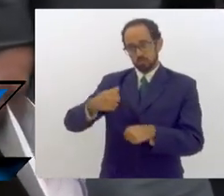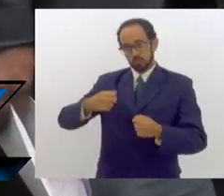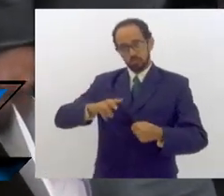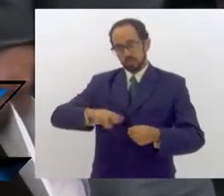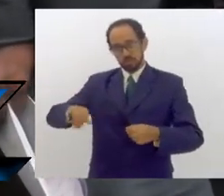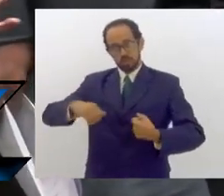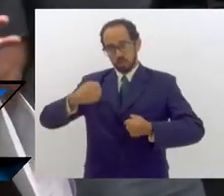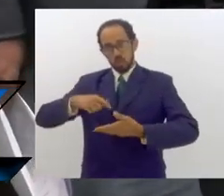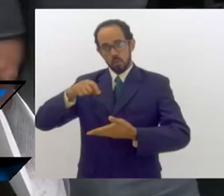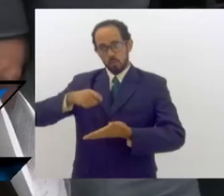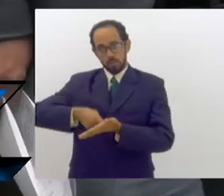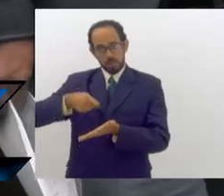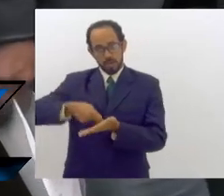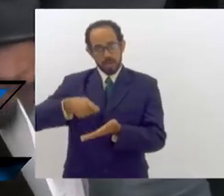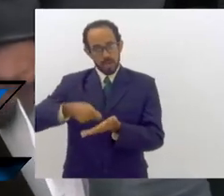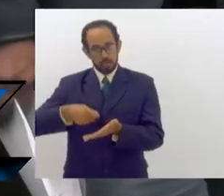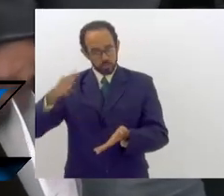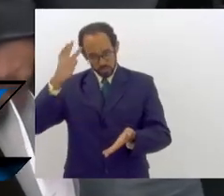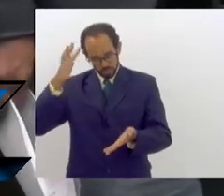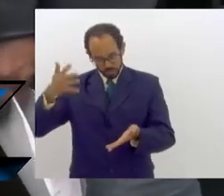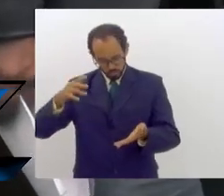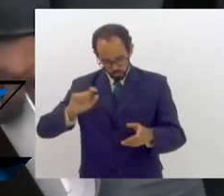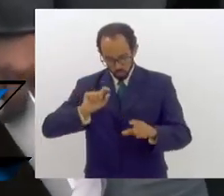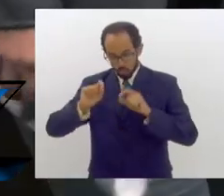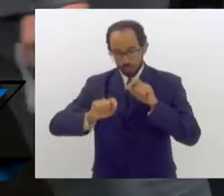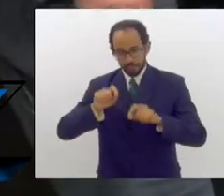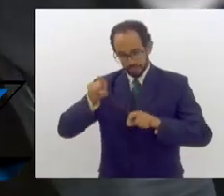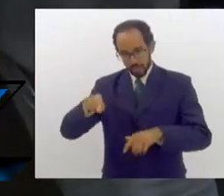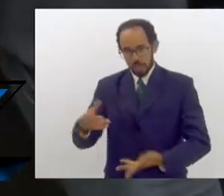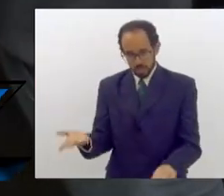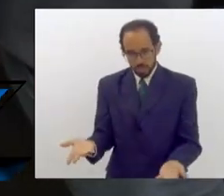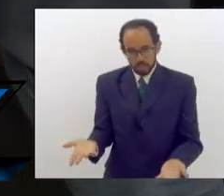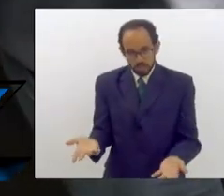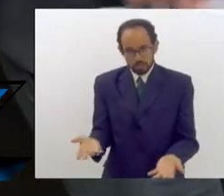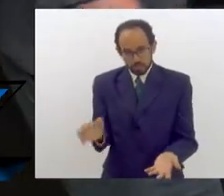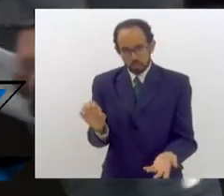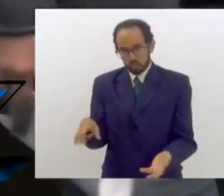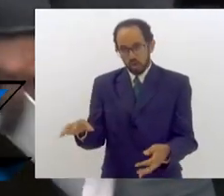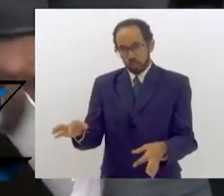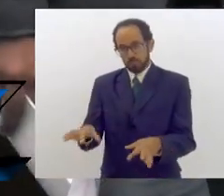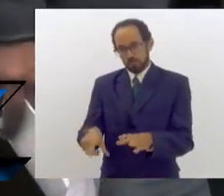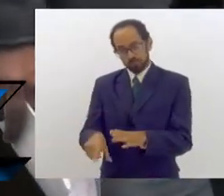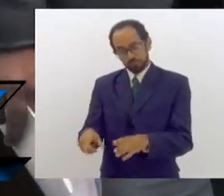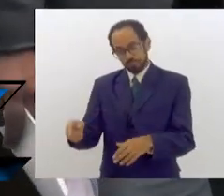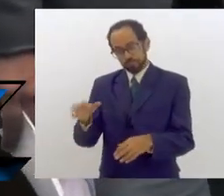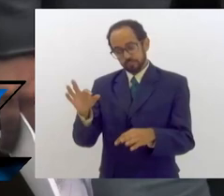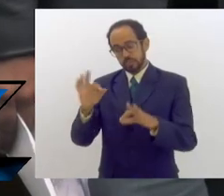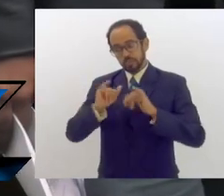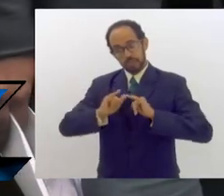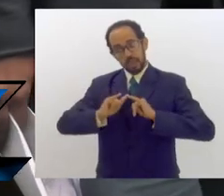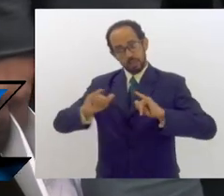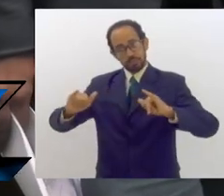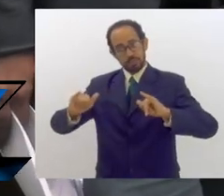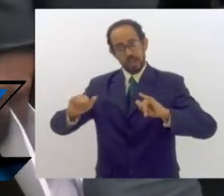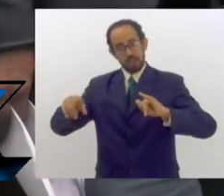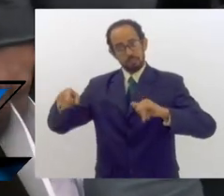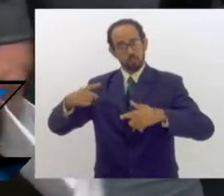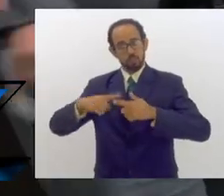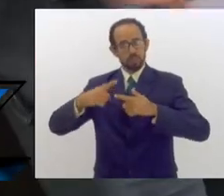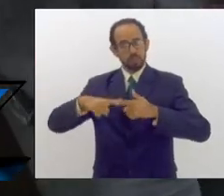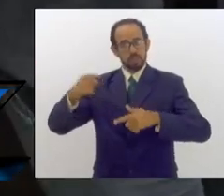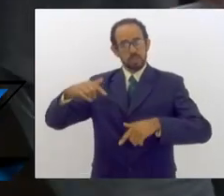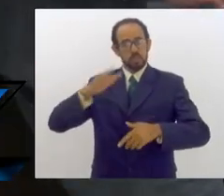do que seria isso então só alertar para isso que a gente acaba decidindo sobre o mesmo